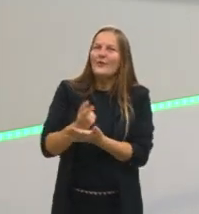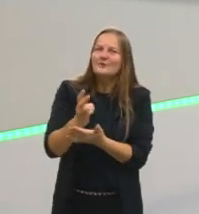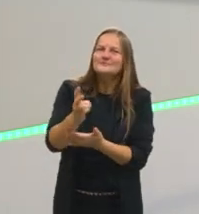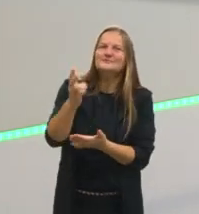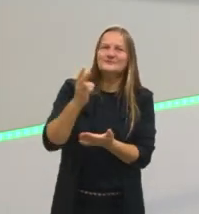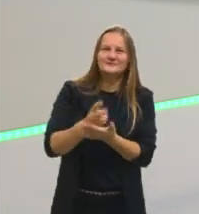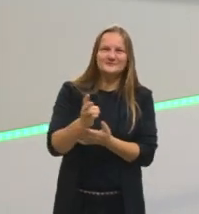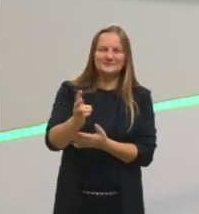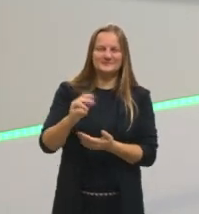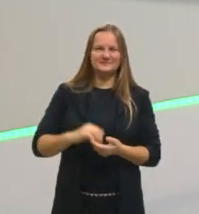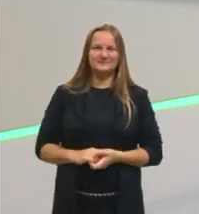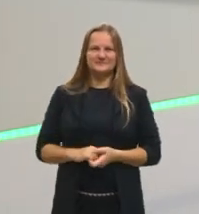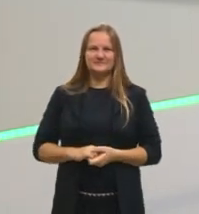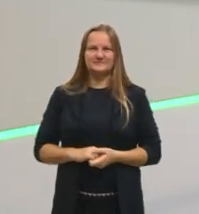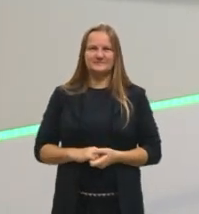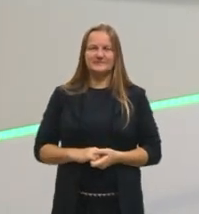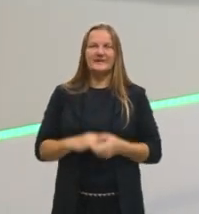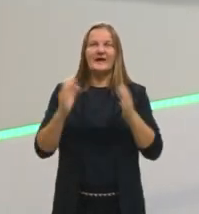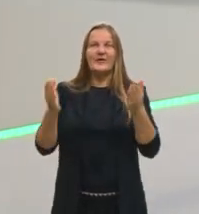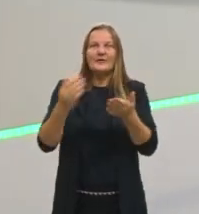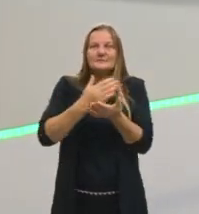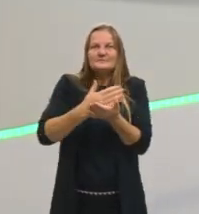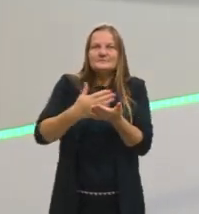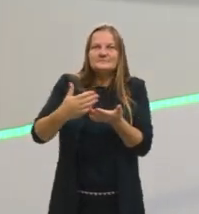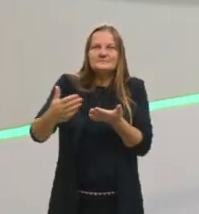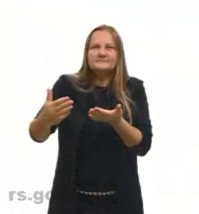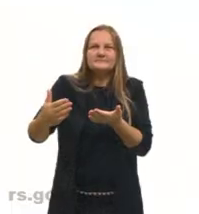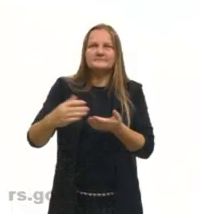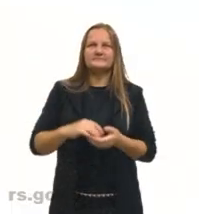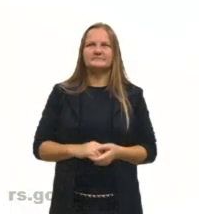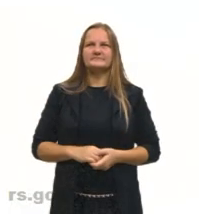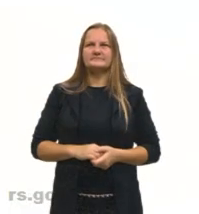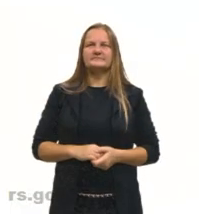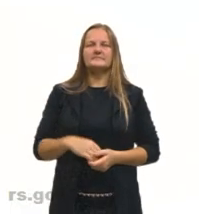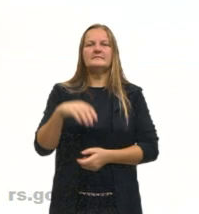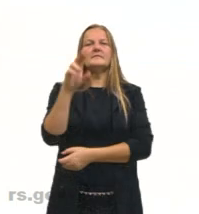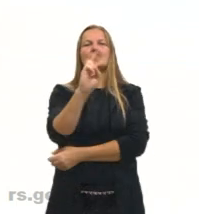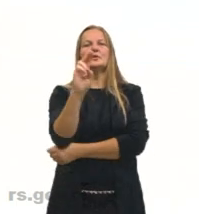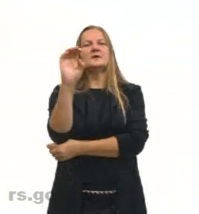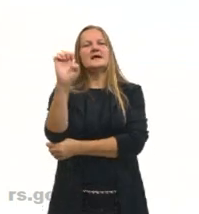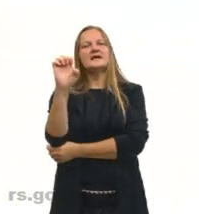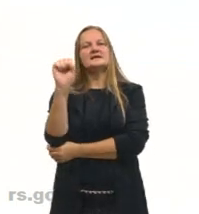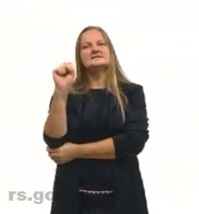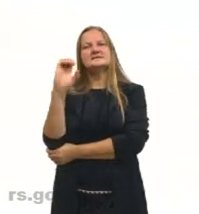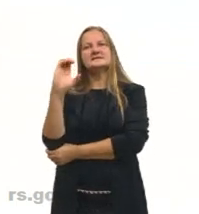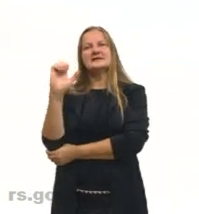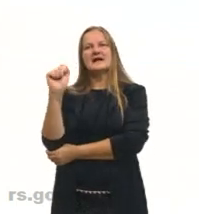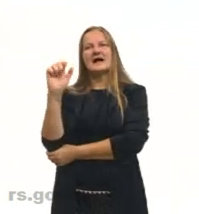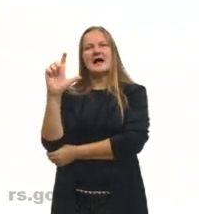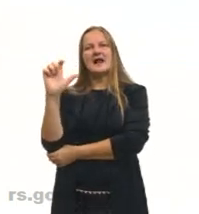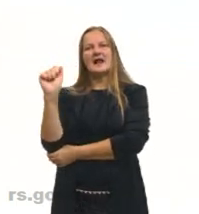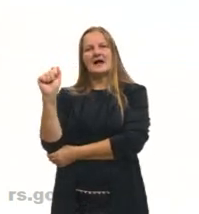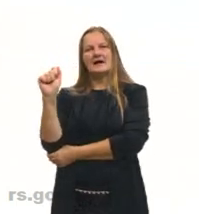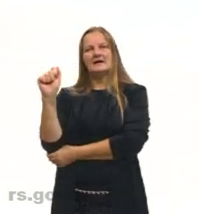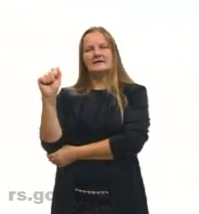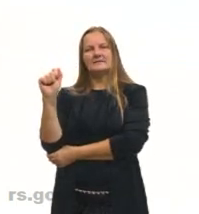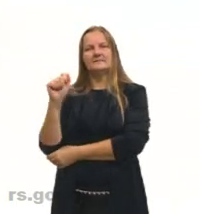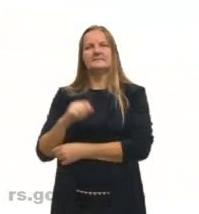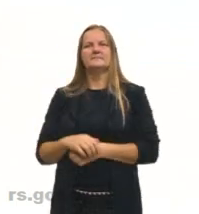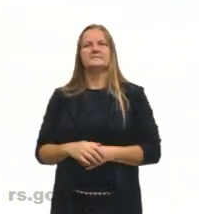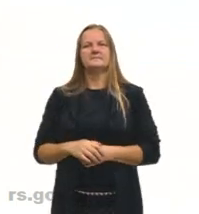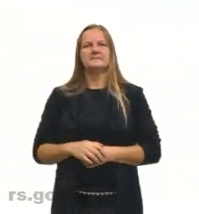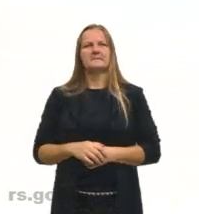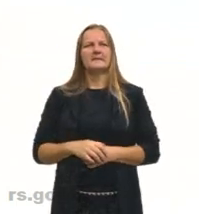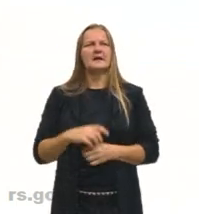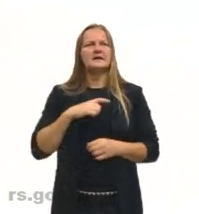continuidade Zinho aqui e vamos entrar sobre escala tá blusa O que que a gente tá vendo aqui né Nós estamos vendo